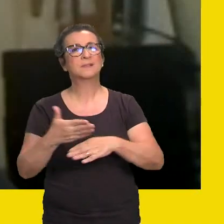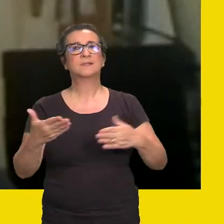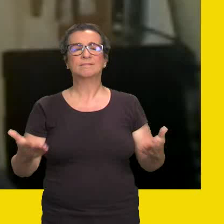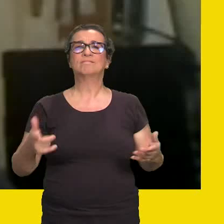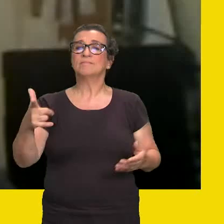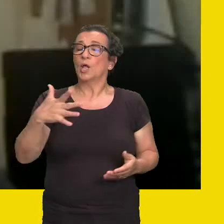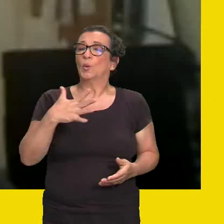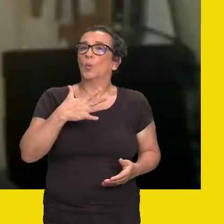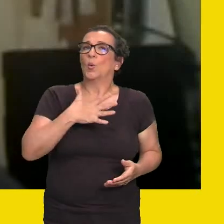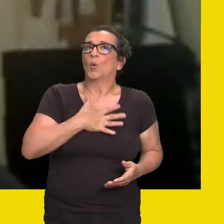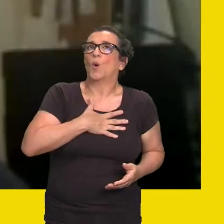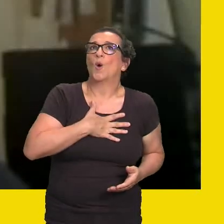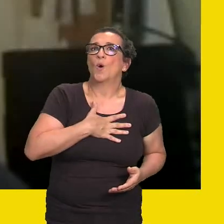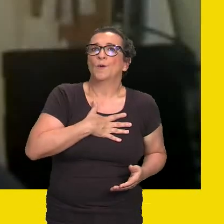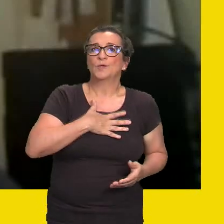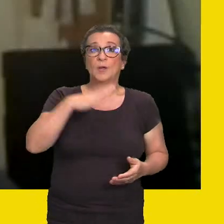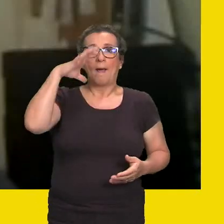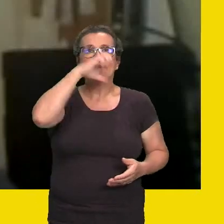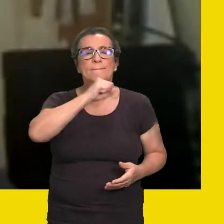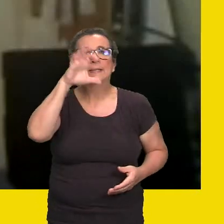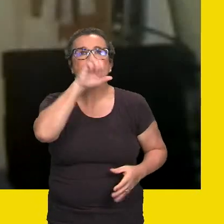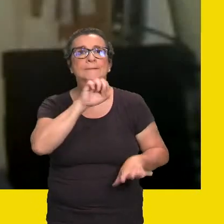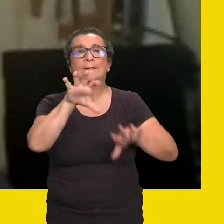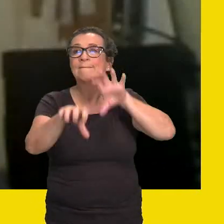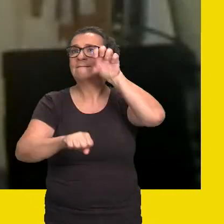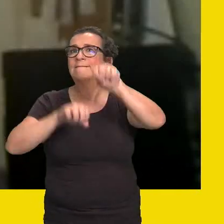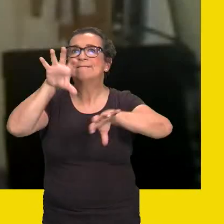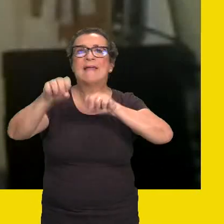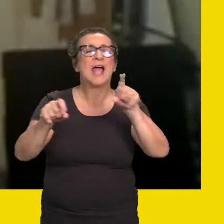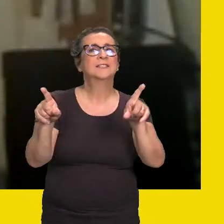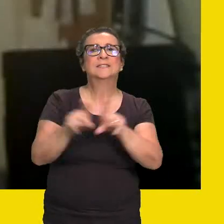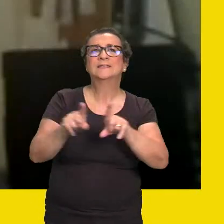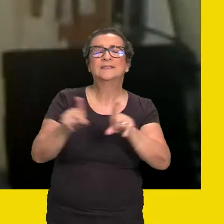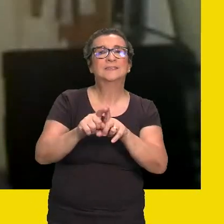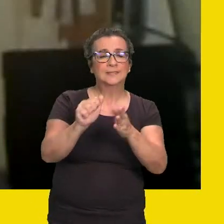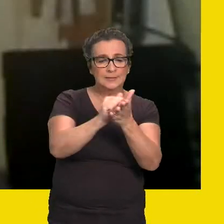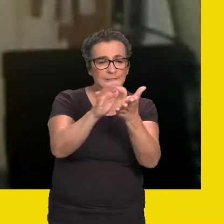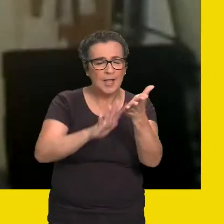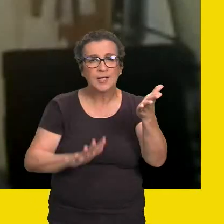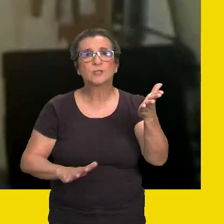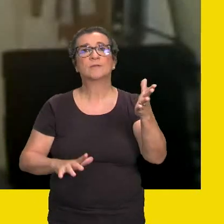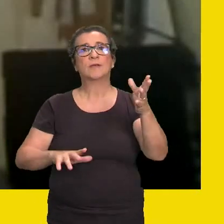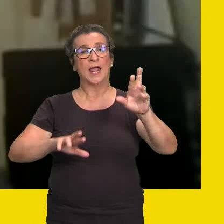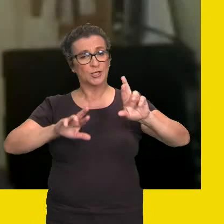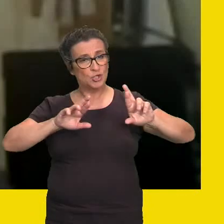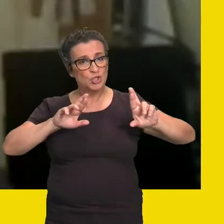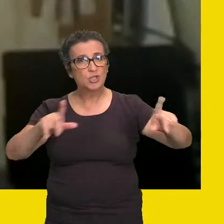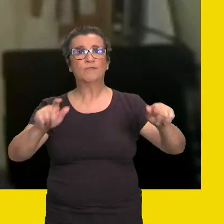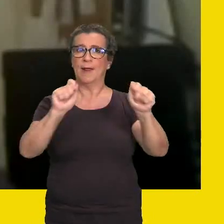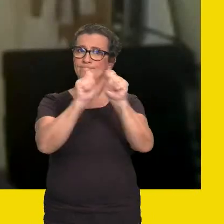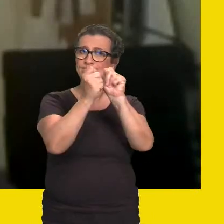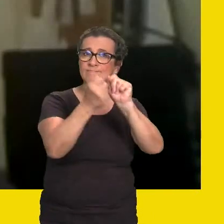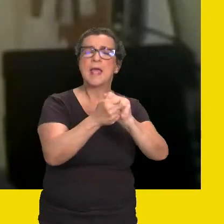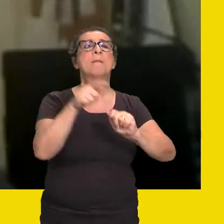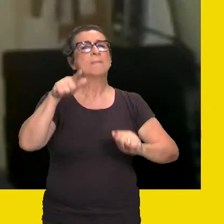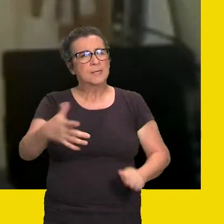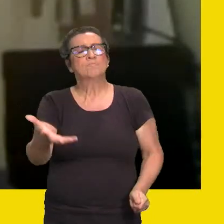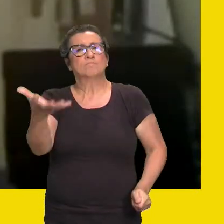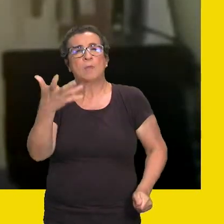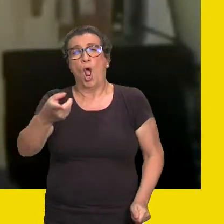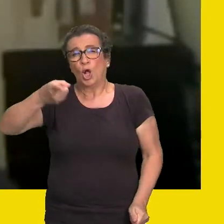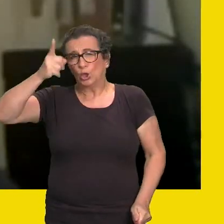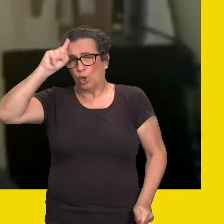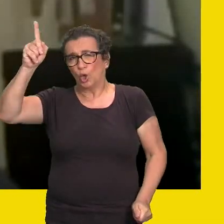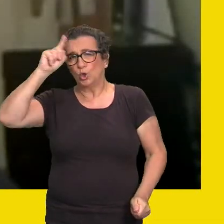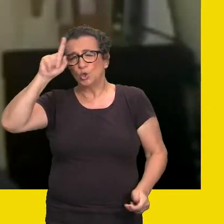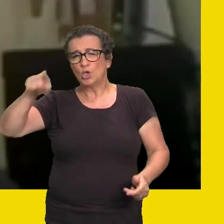ele gosta de aprender. O mesmo a atividade dele sendo diferenciada, ele faz questão todos os dias de copiar